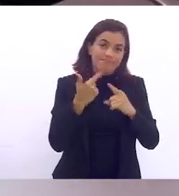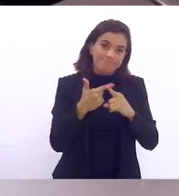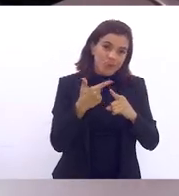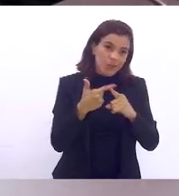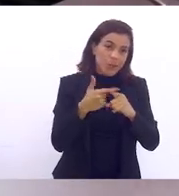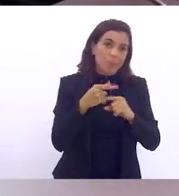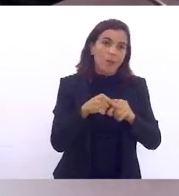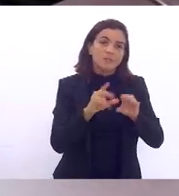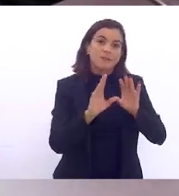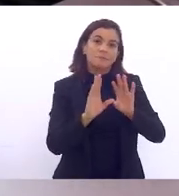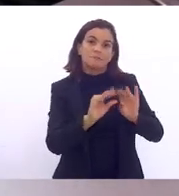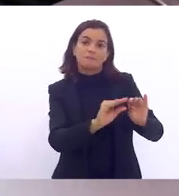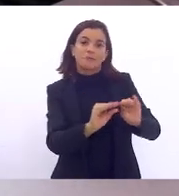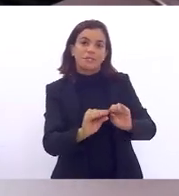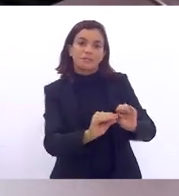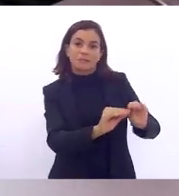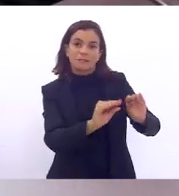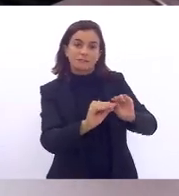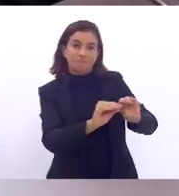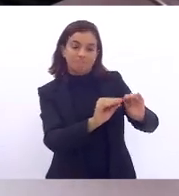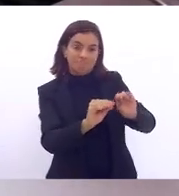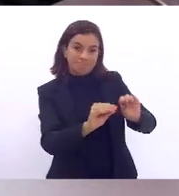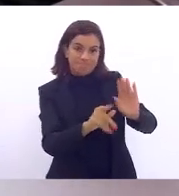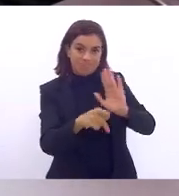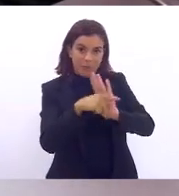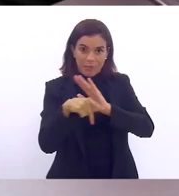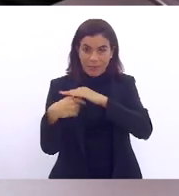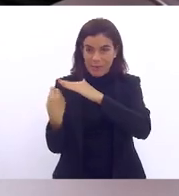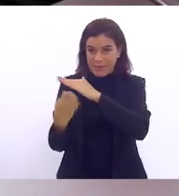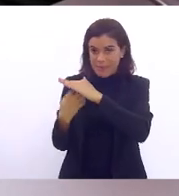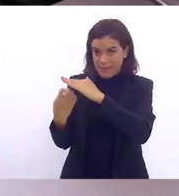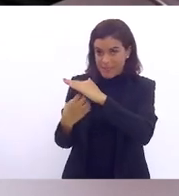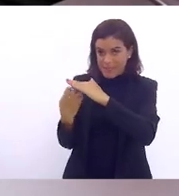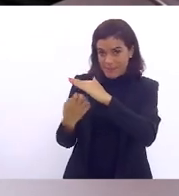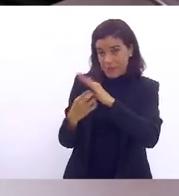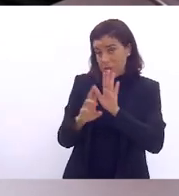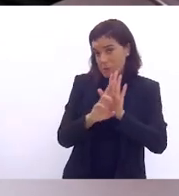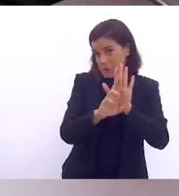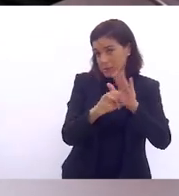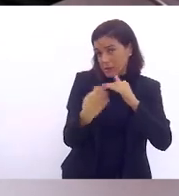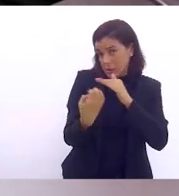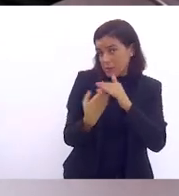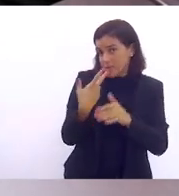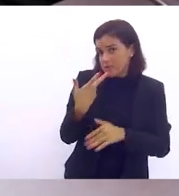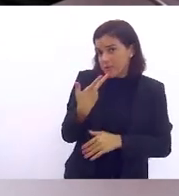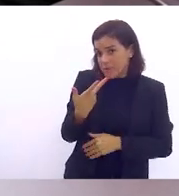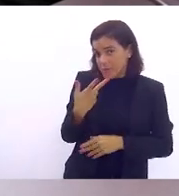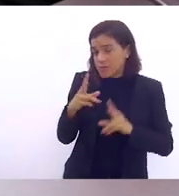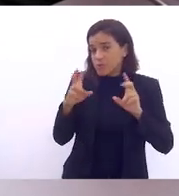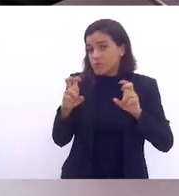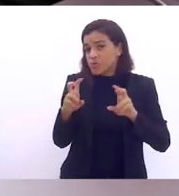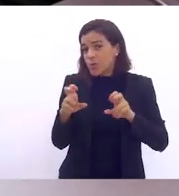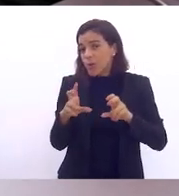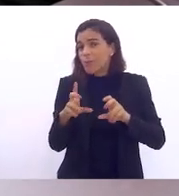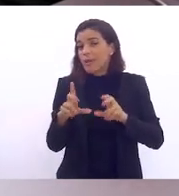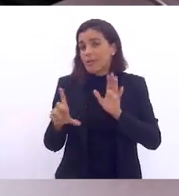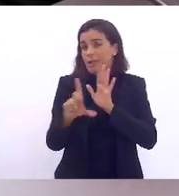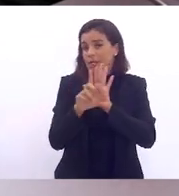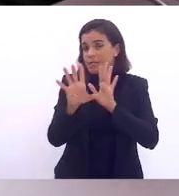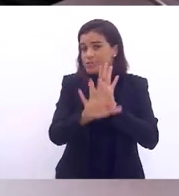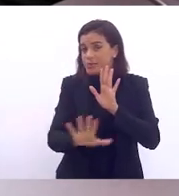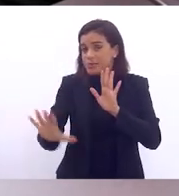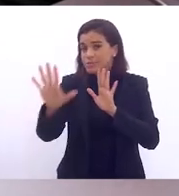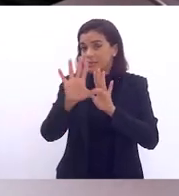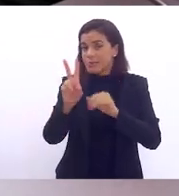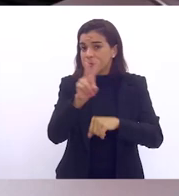manipulados aí pela empresa como bem disse aí o representante da empresa com relação à lei geral de proteção de dados